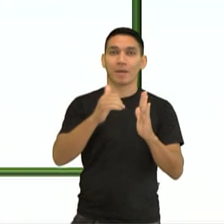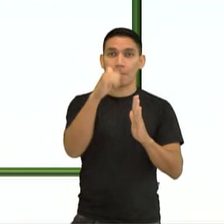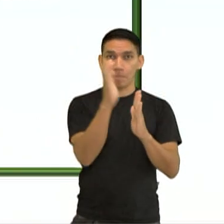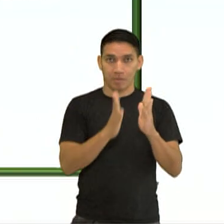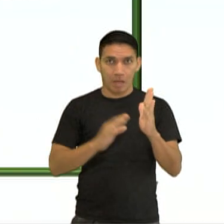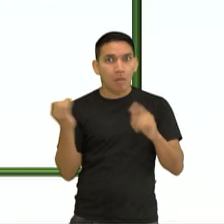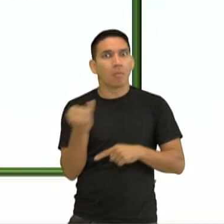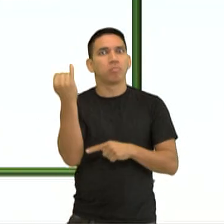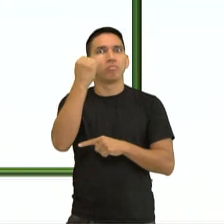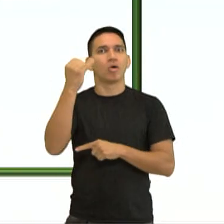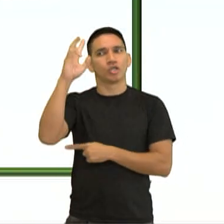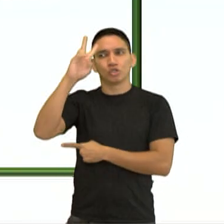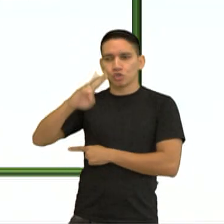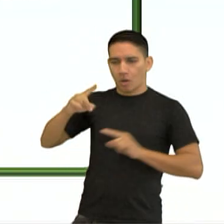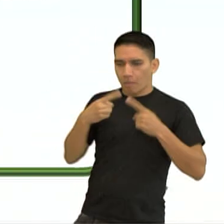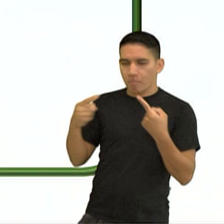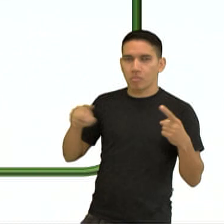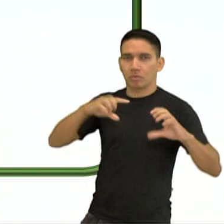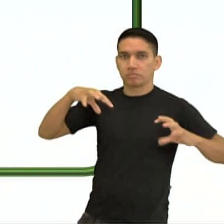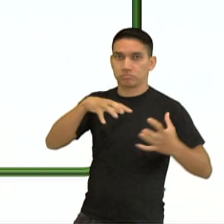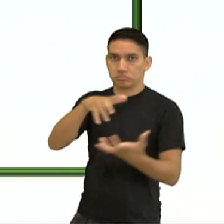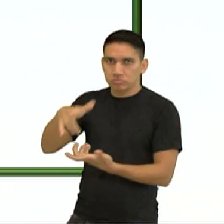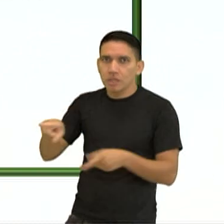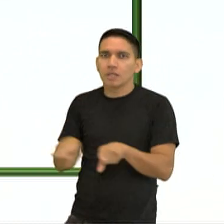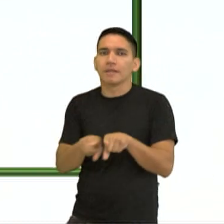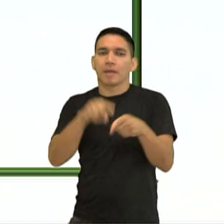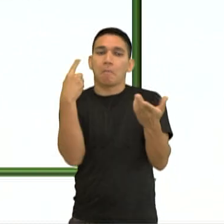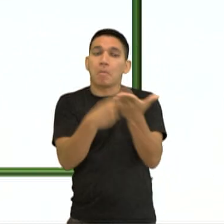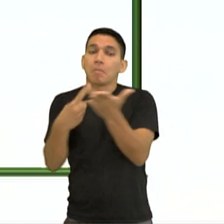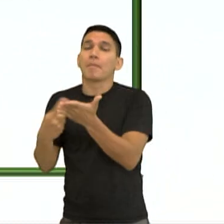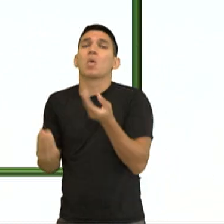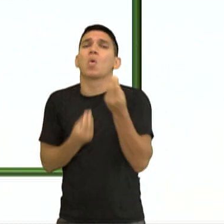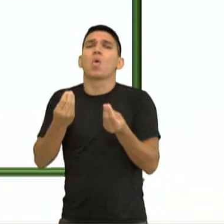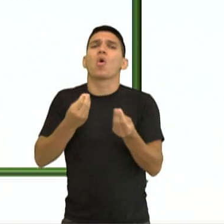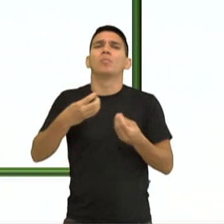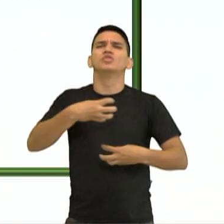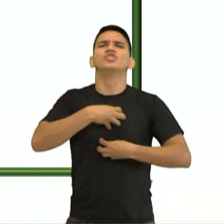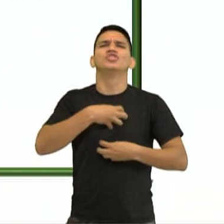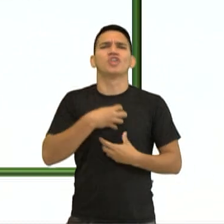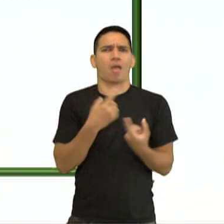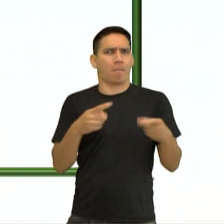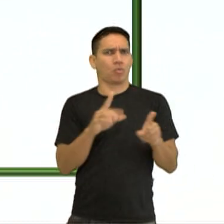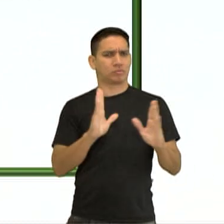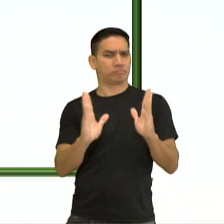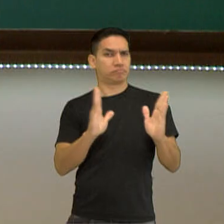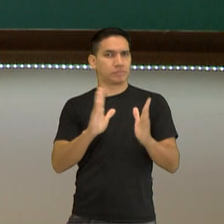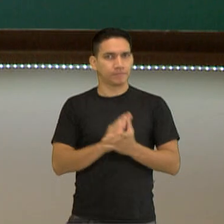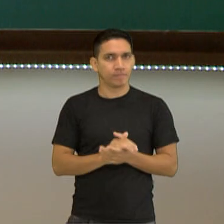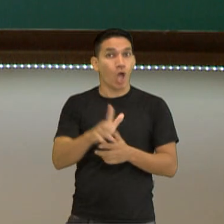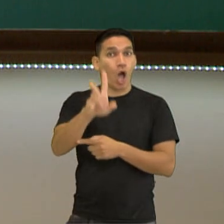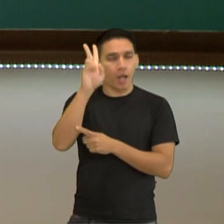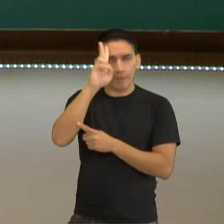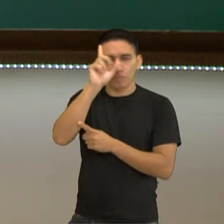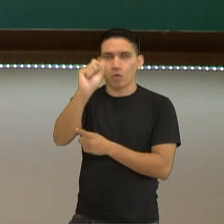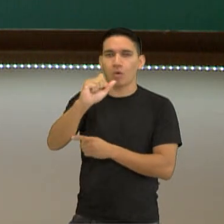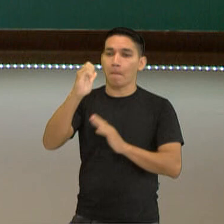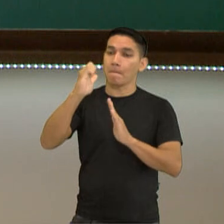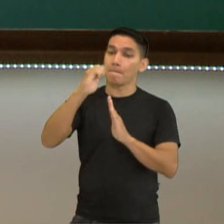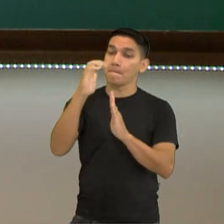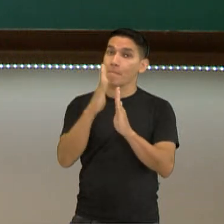da música mundial, definir as formas de música desse período. Pessoal, vejam bem que quando a gente fala de barroco, a gente fala no